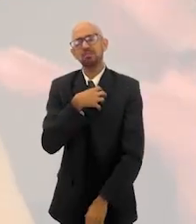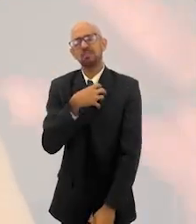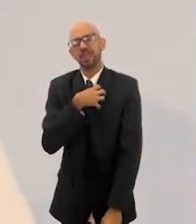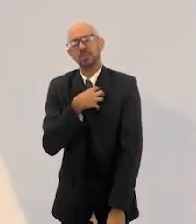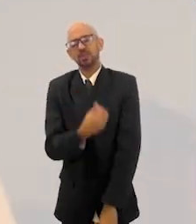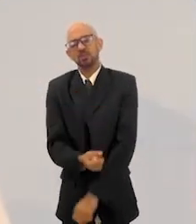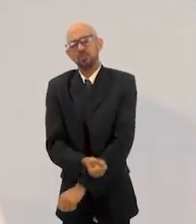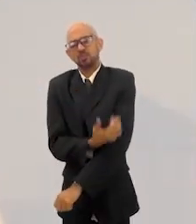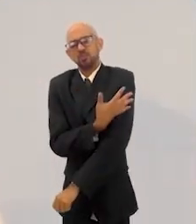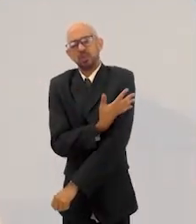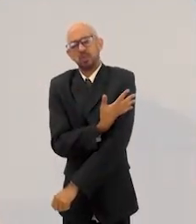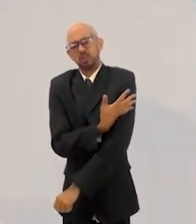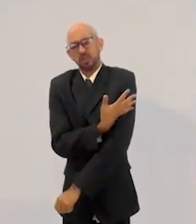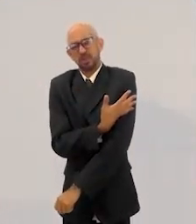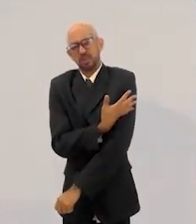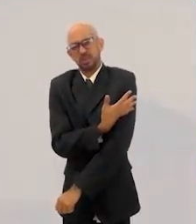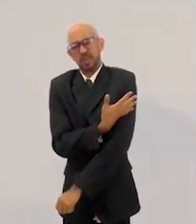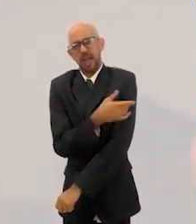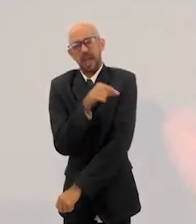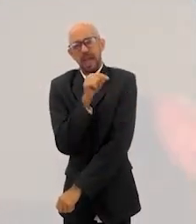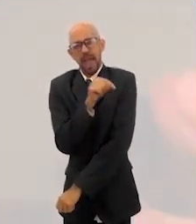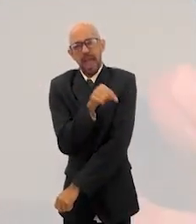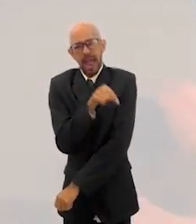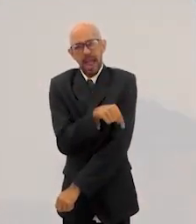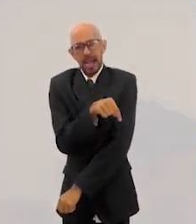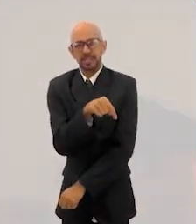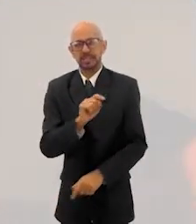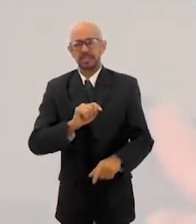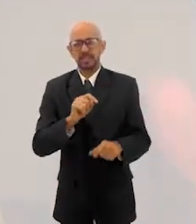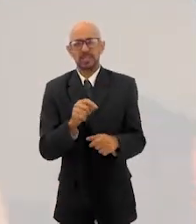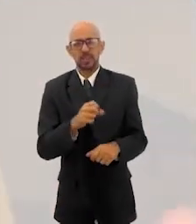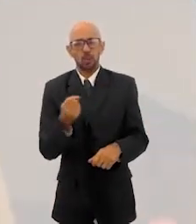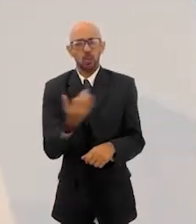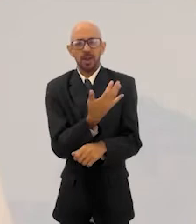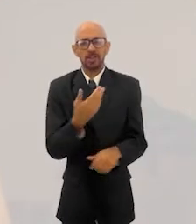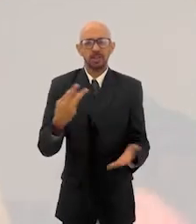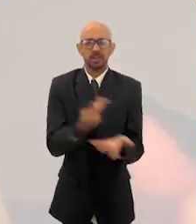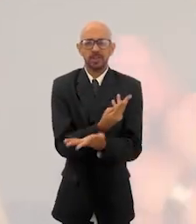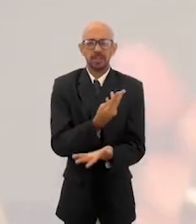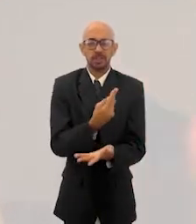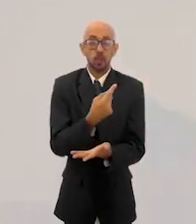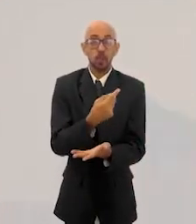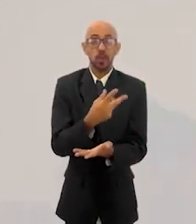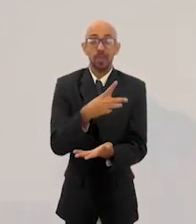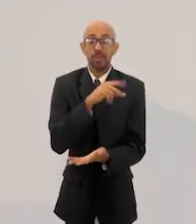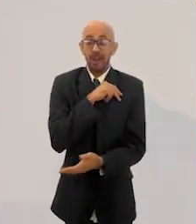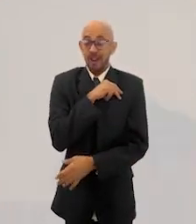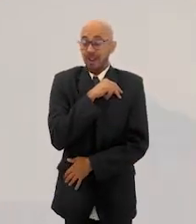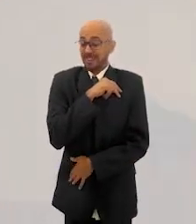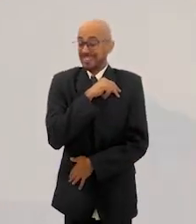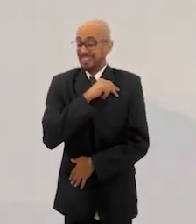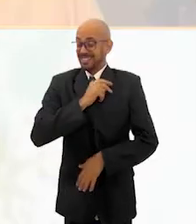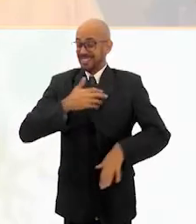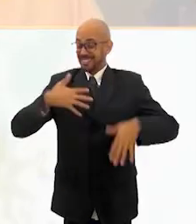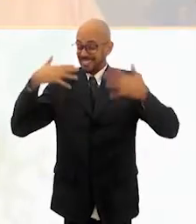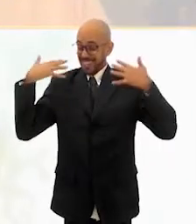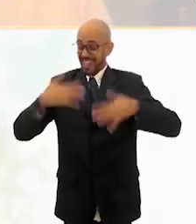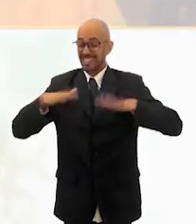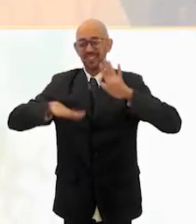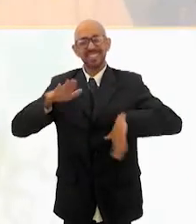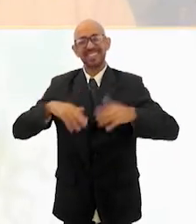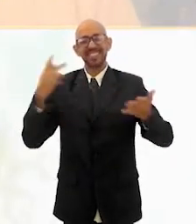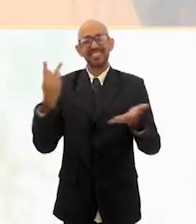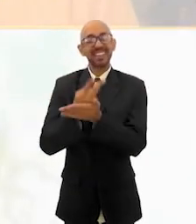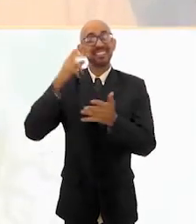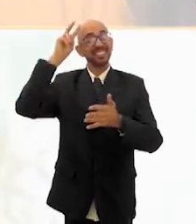com sensações. E essa sensação que hoje, quando me vem essas lembranças, eu falo, ah, é tipo você tomar um